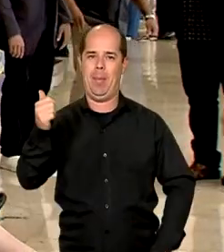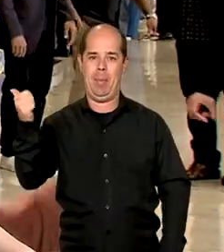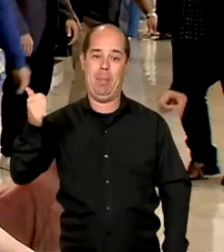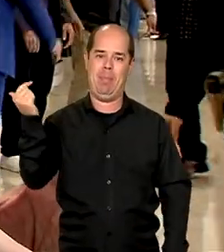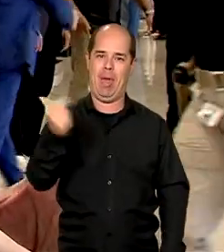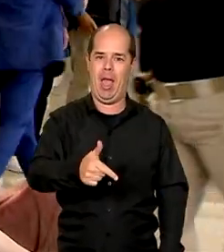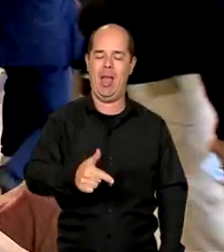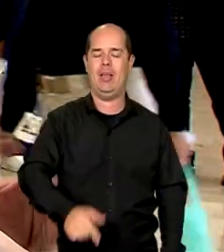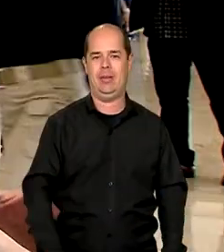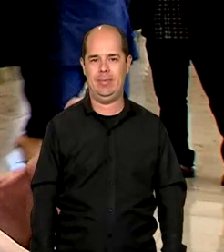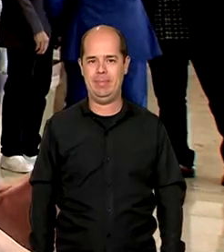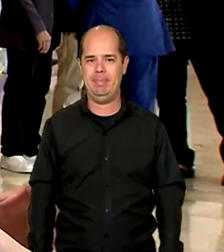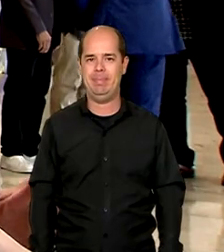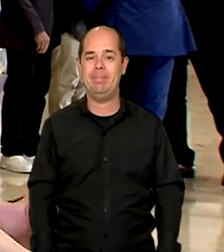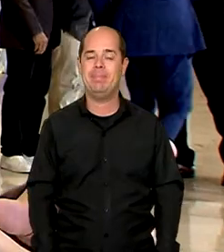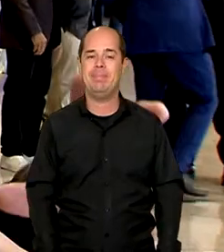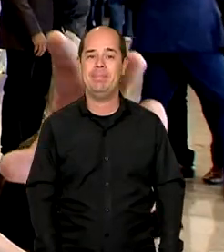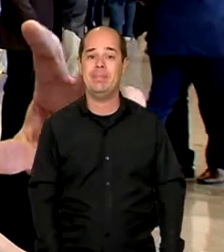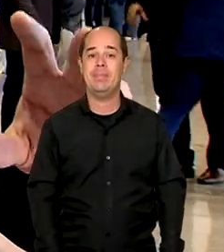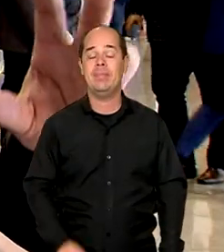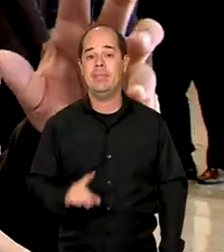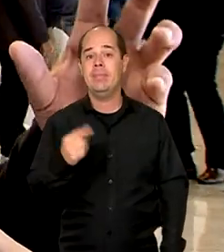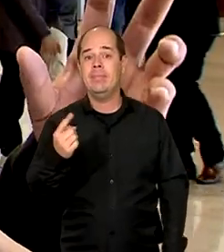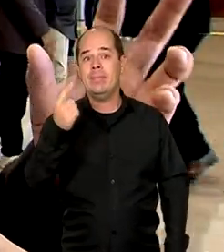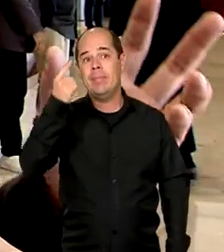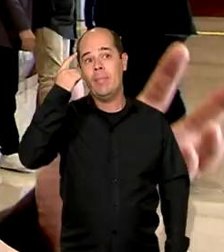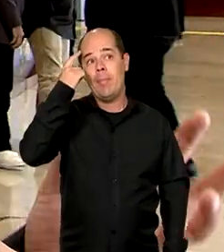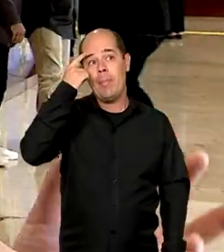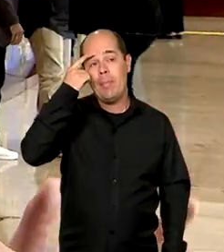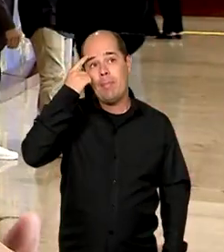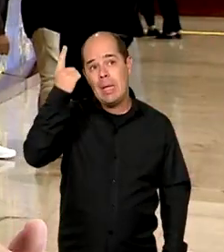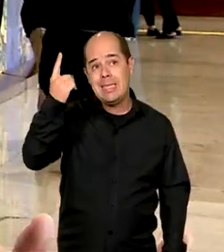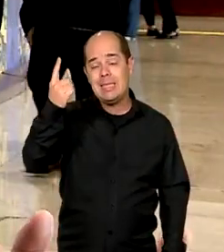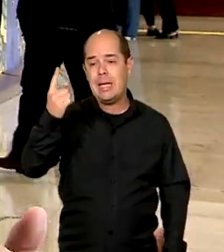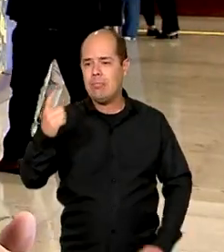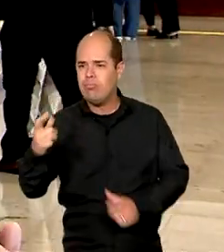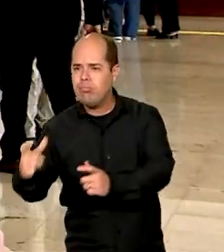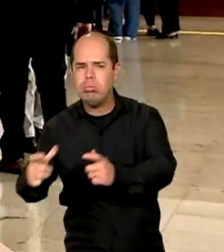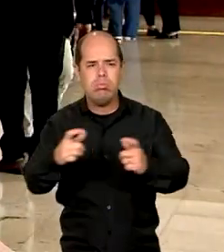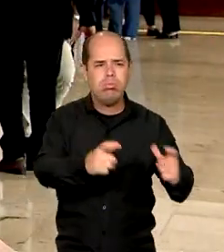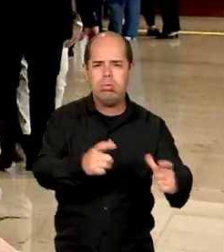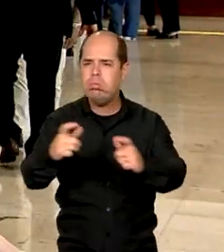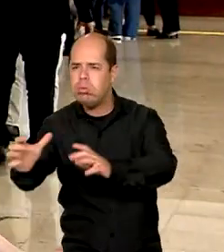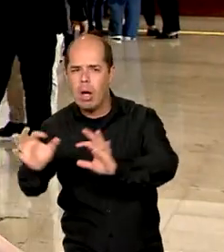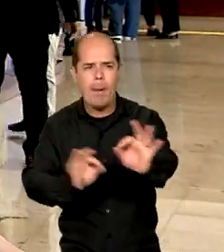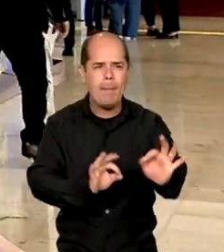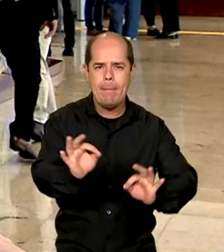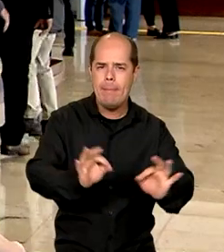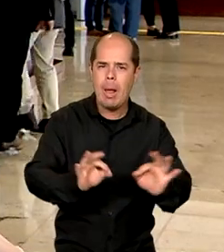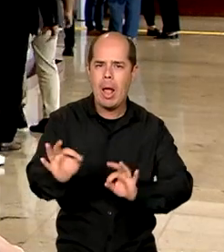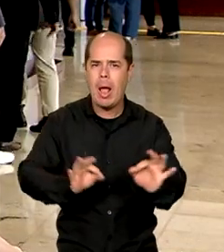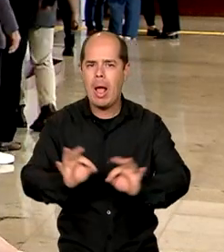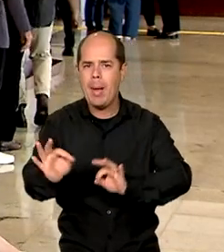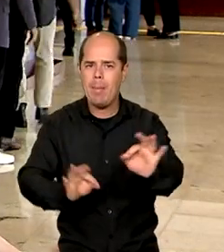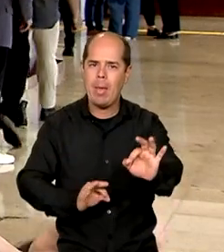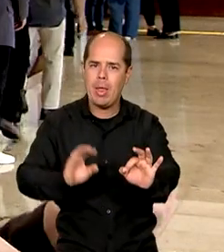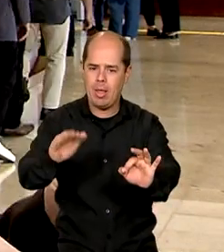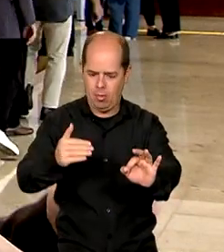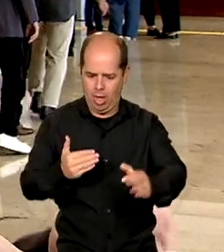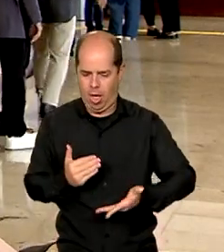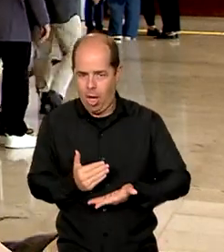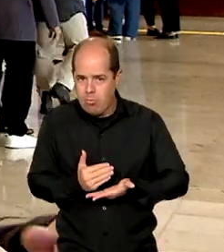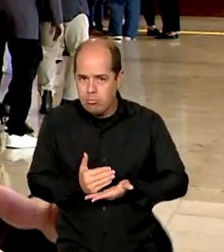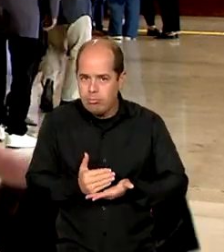E para a gente pensar em toda essa operação logística, a gente tem que começar do início, né?